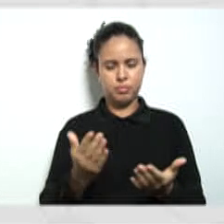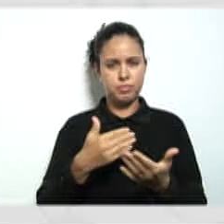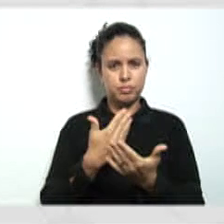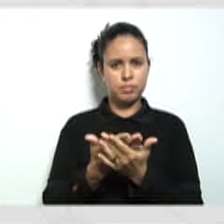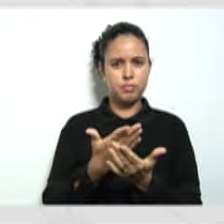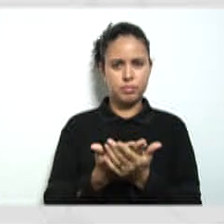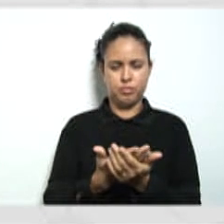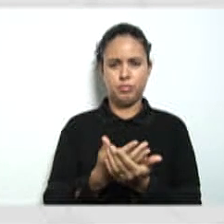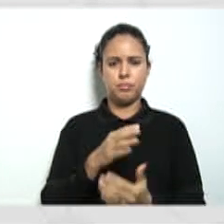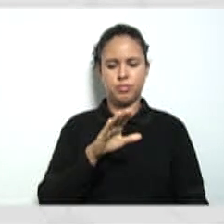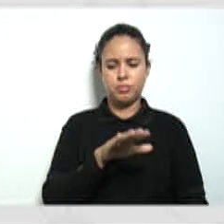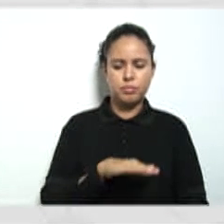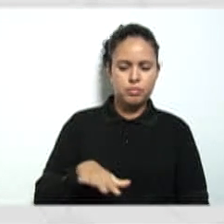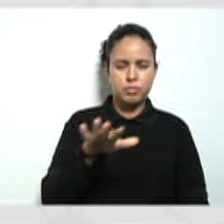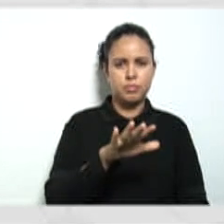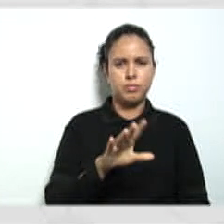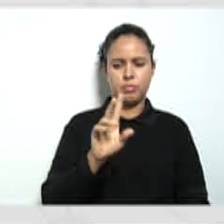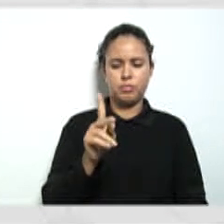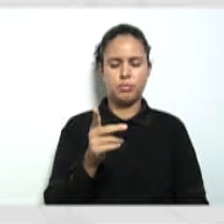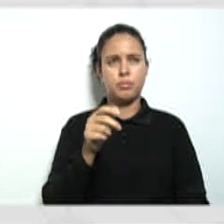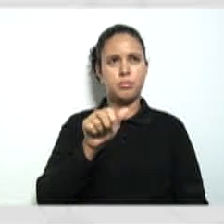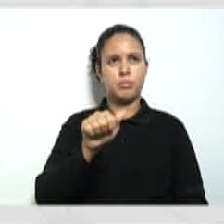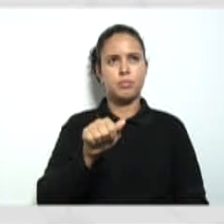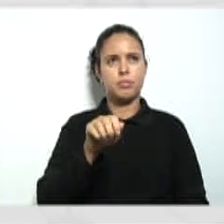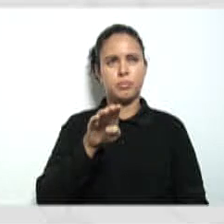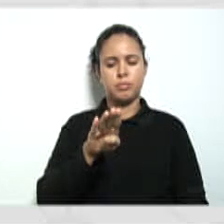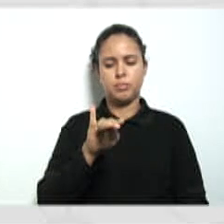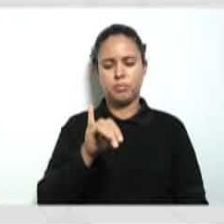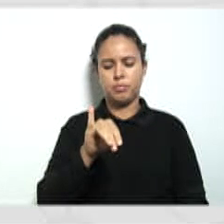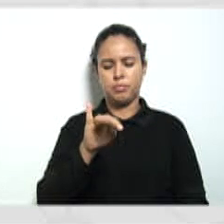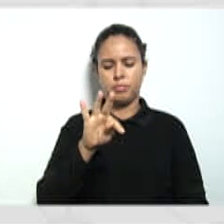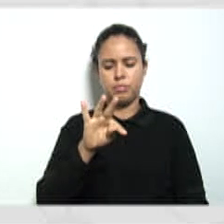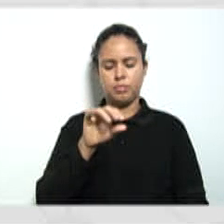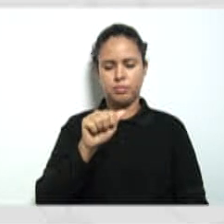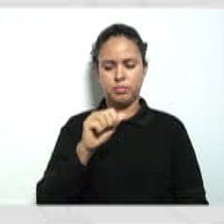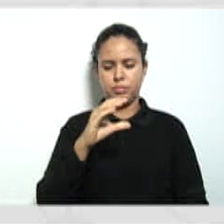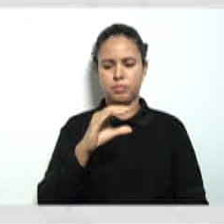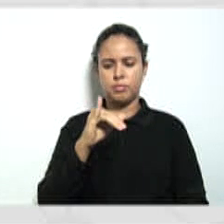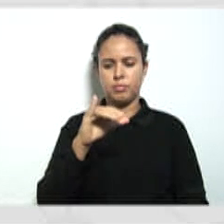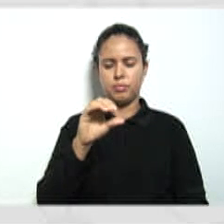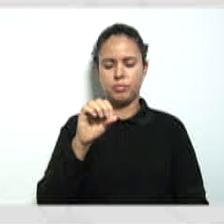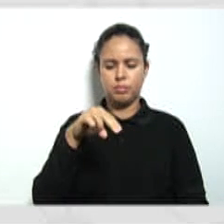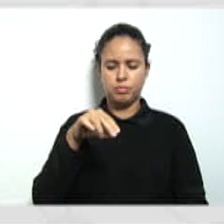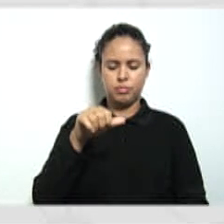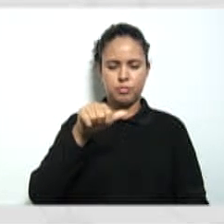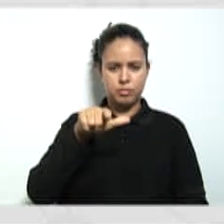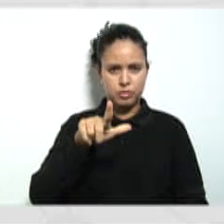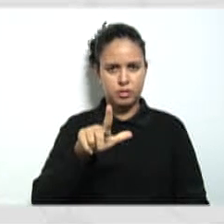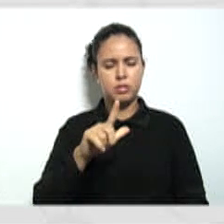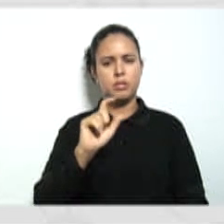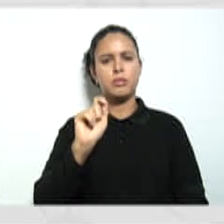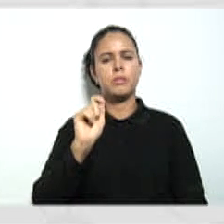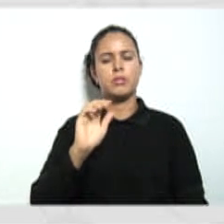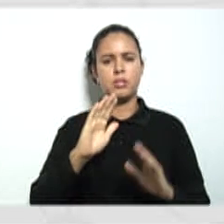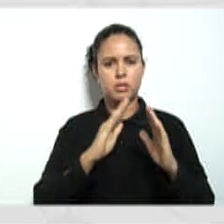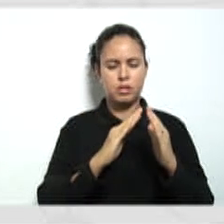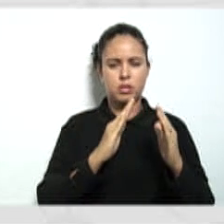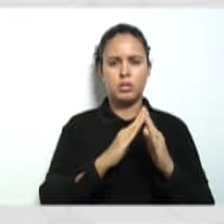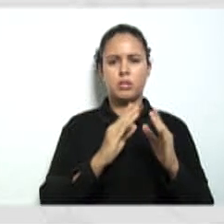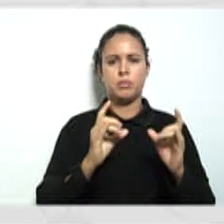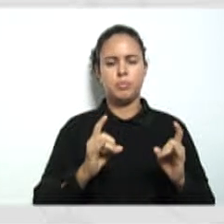reúne cooperados para a construção e manutenção, administração de conjuntos habitacionais e